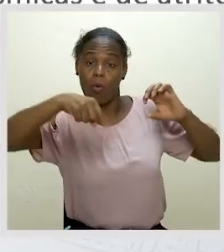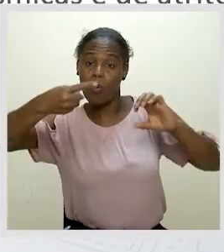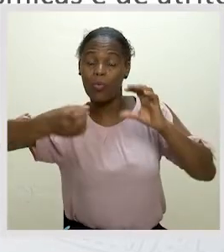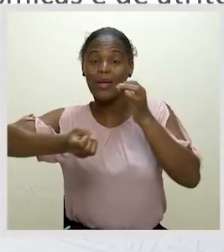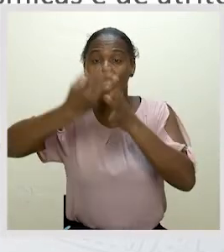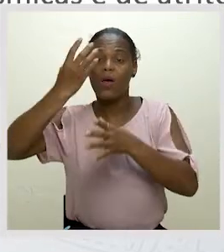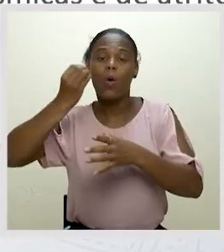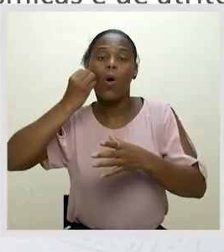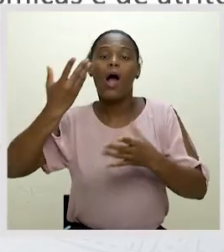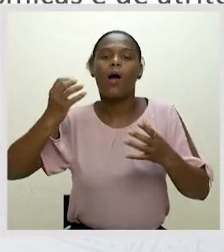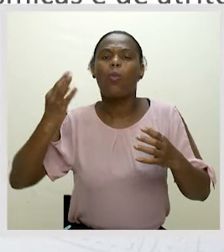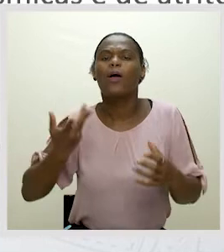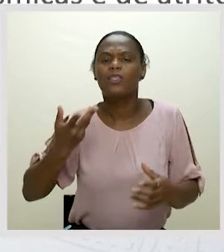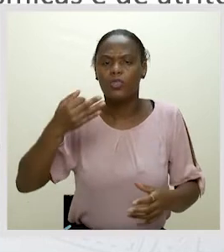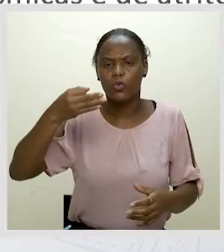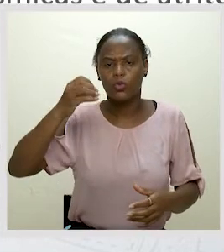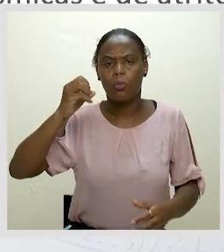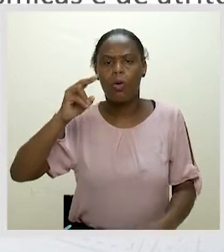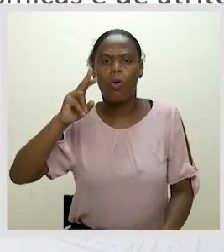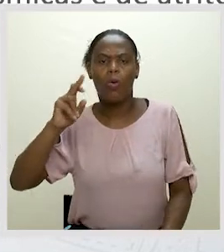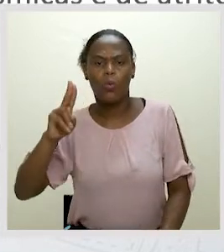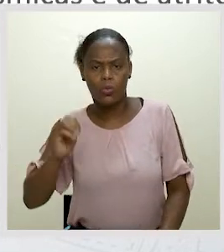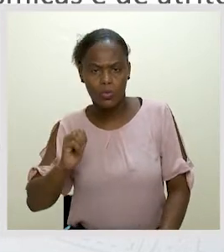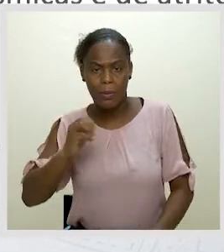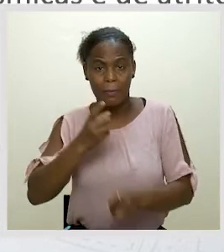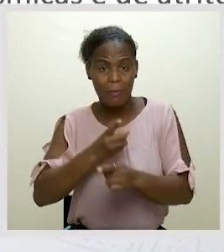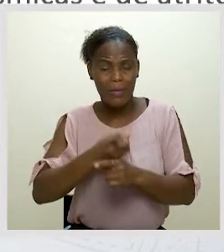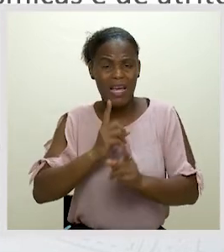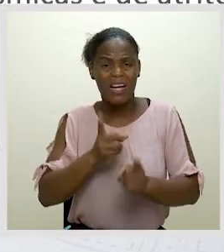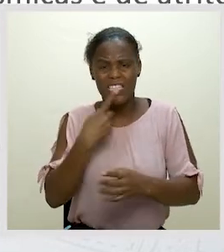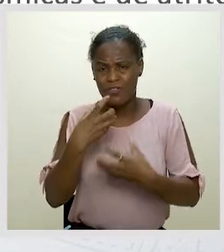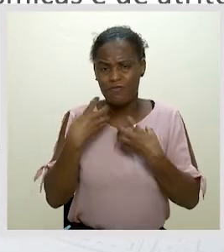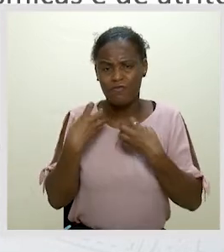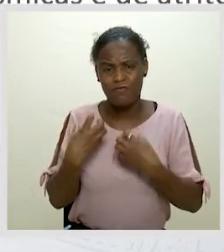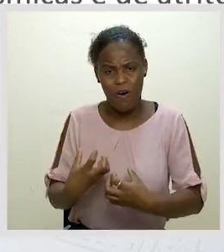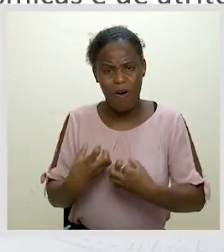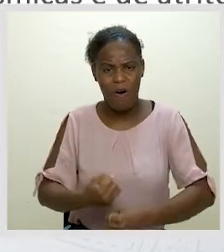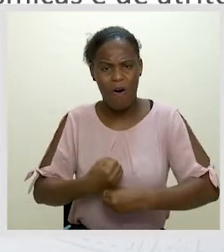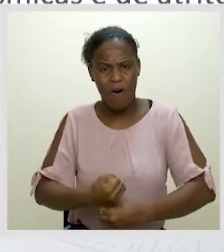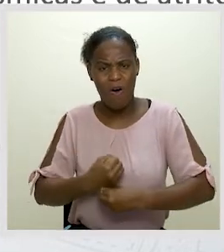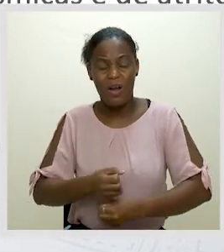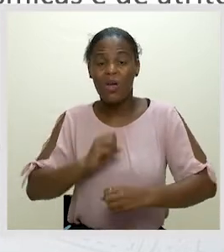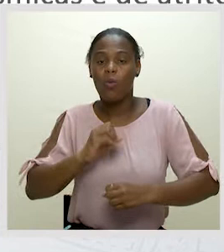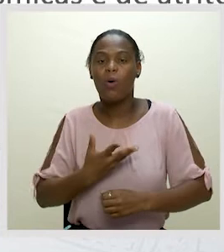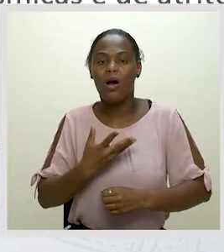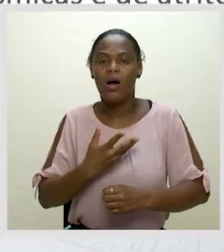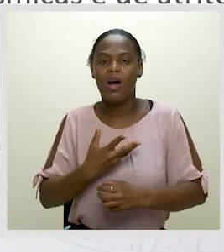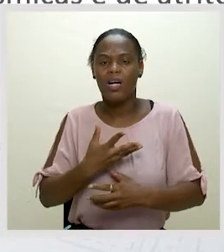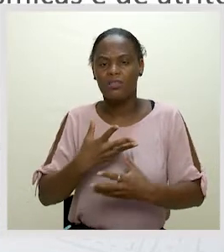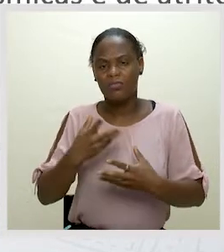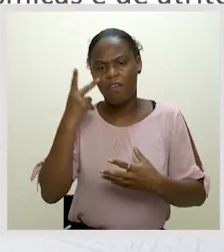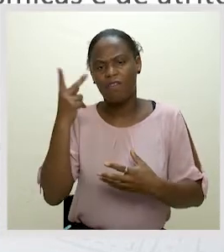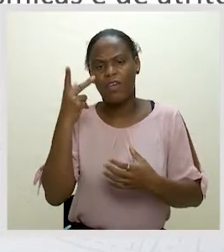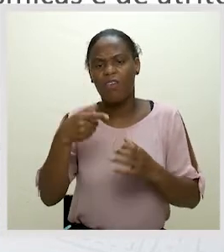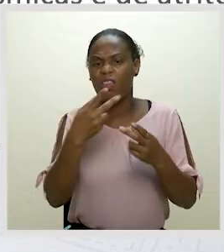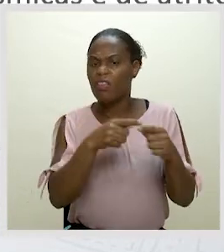qual seria o esporo, mesmo que muito resistente, que suportaria